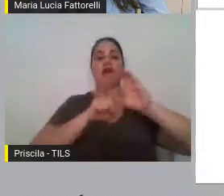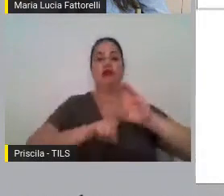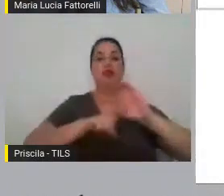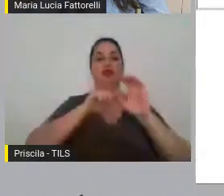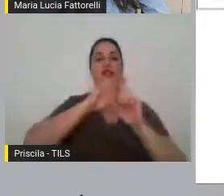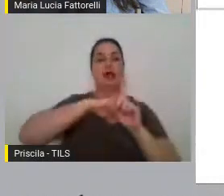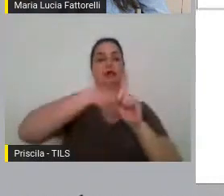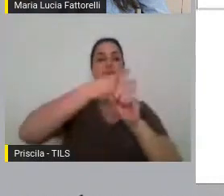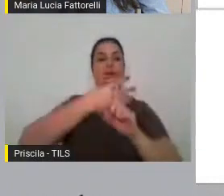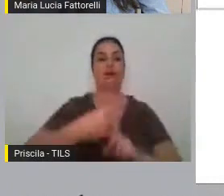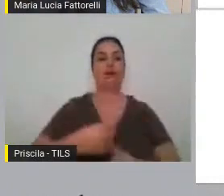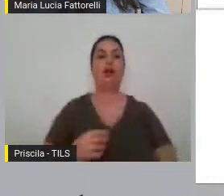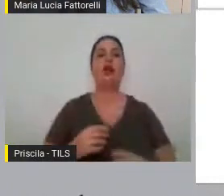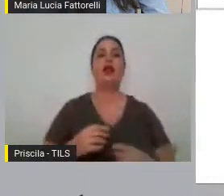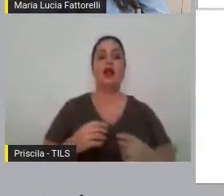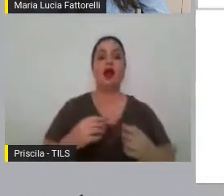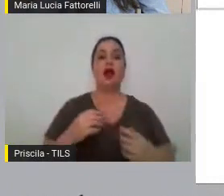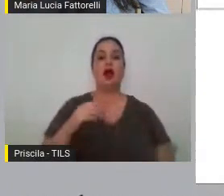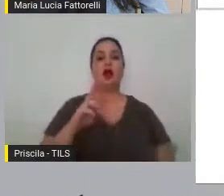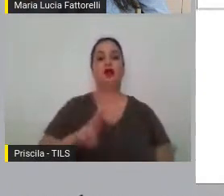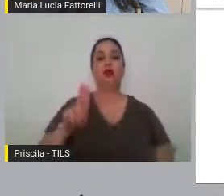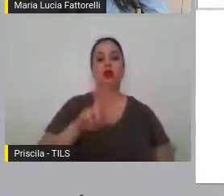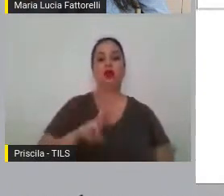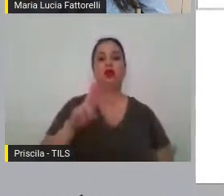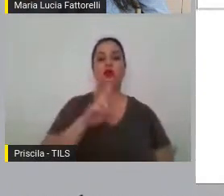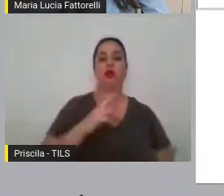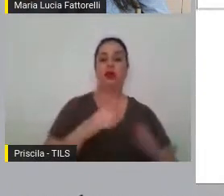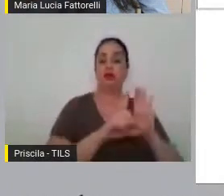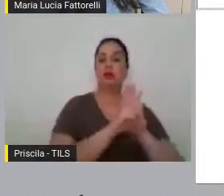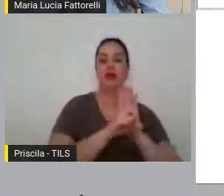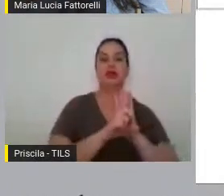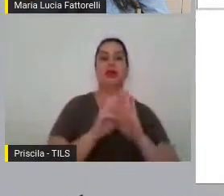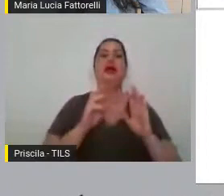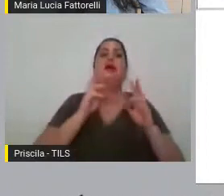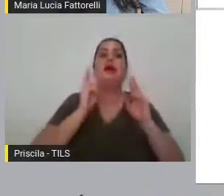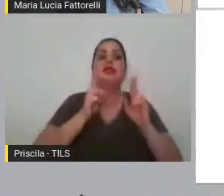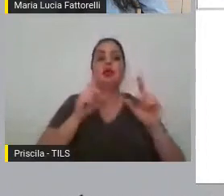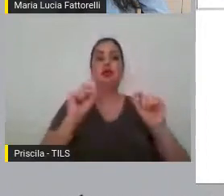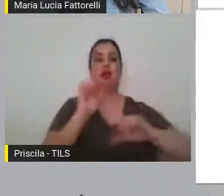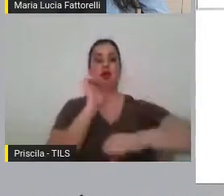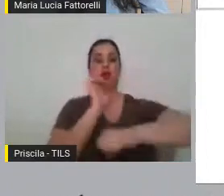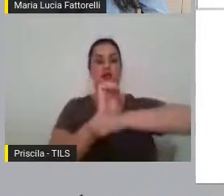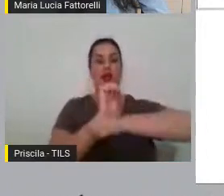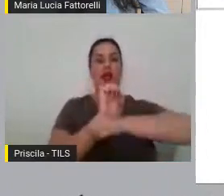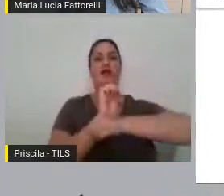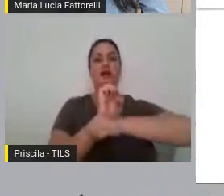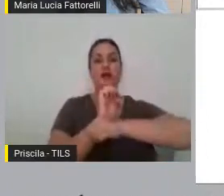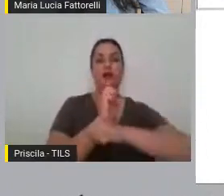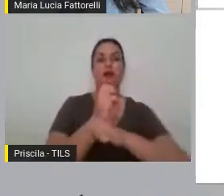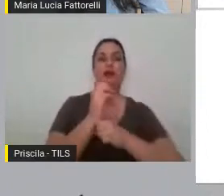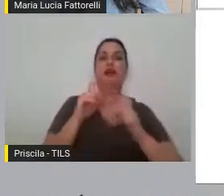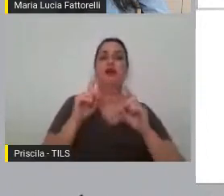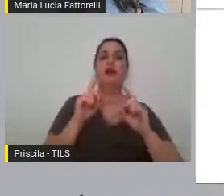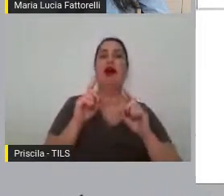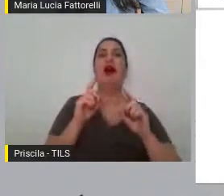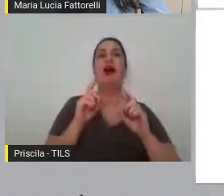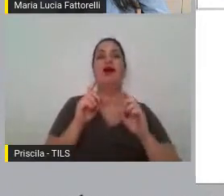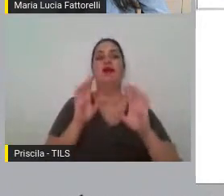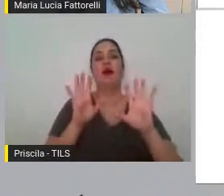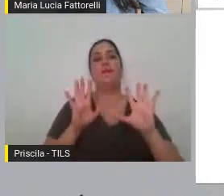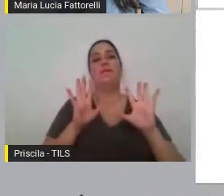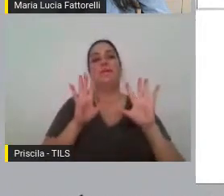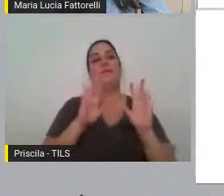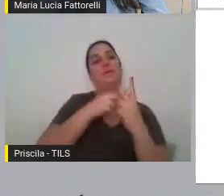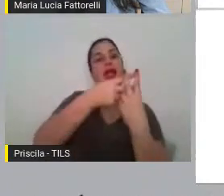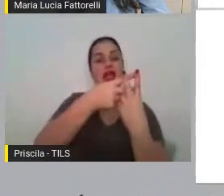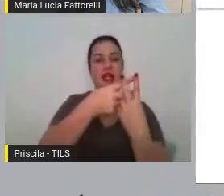unidades federativas em verdadeiros submissos à política de extorsão feita pela União. E esse gráfico